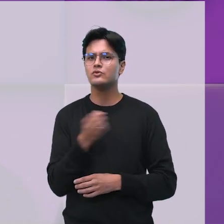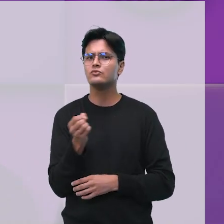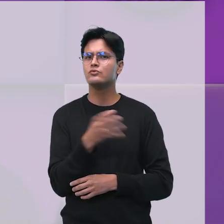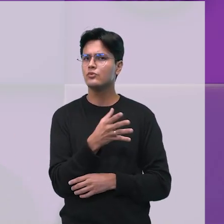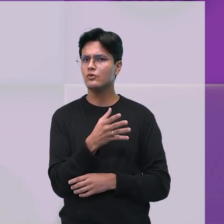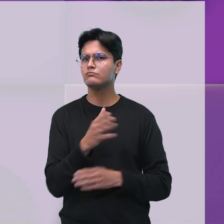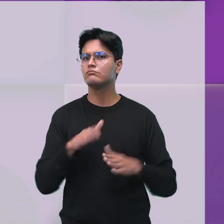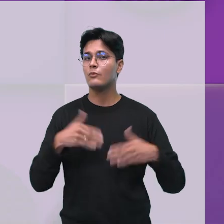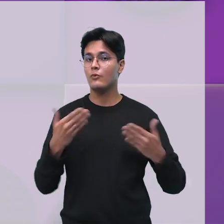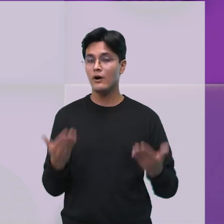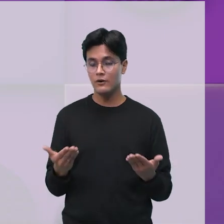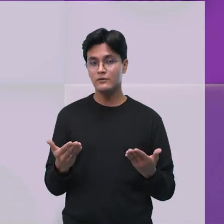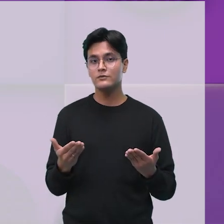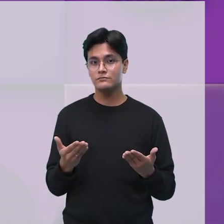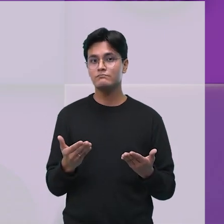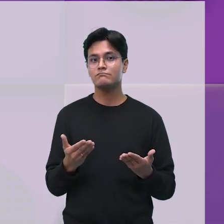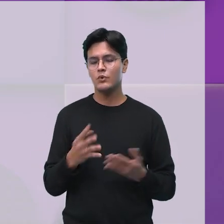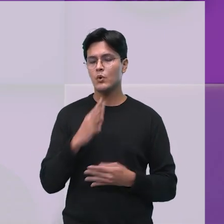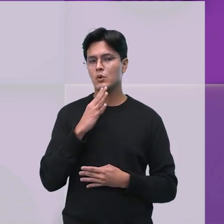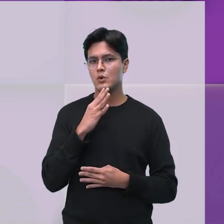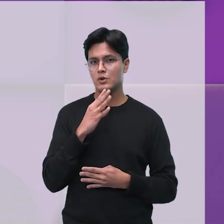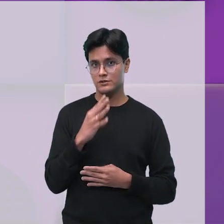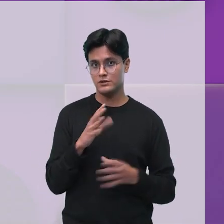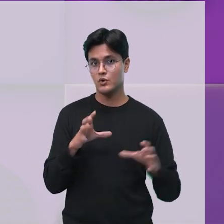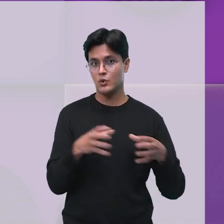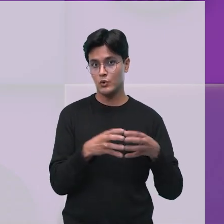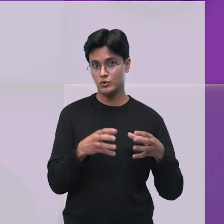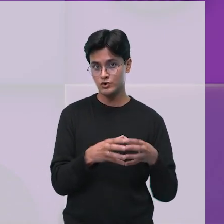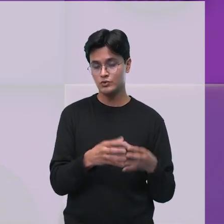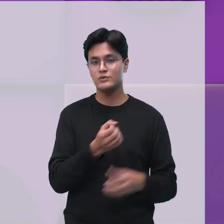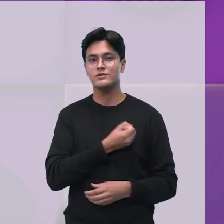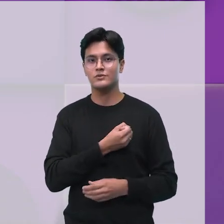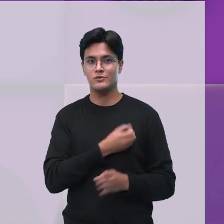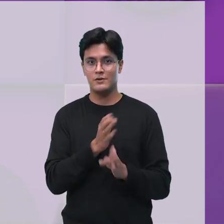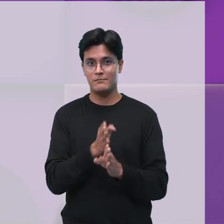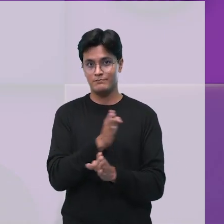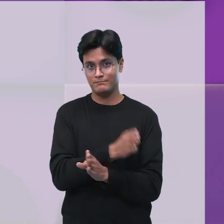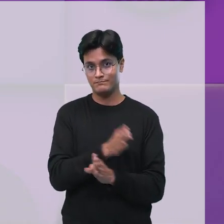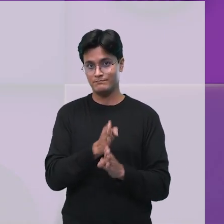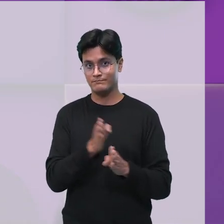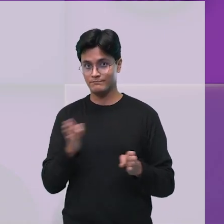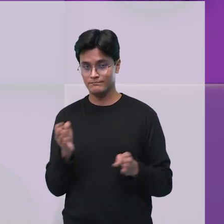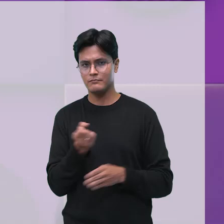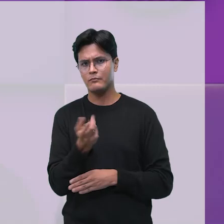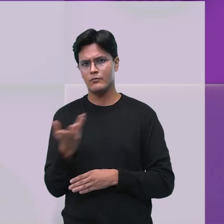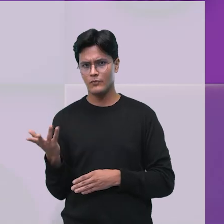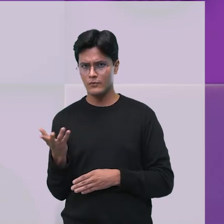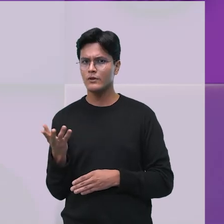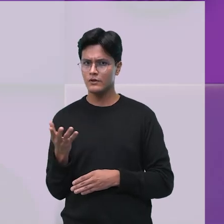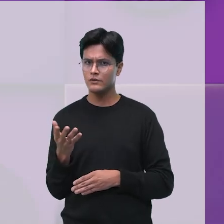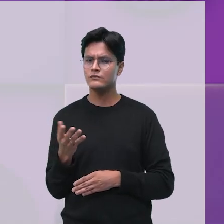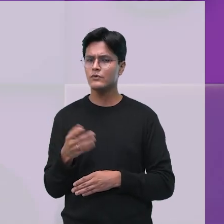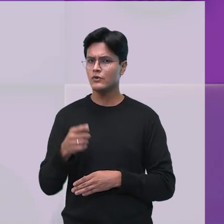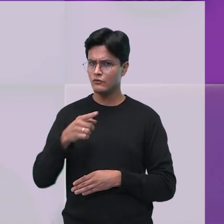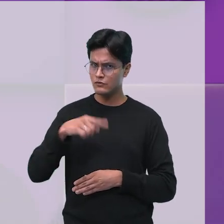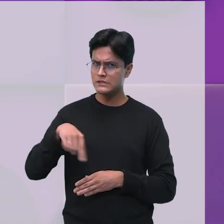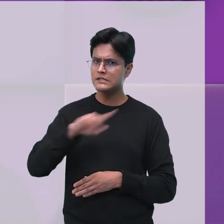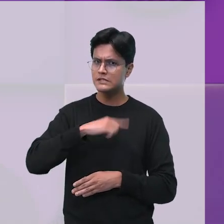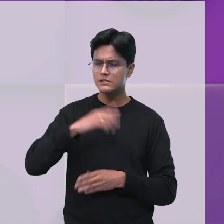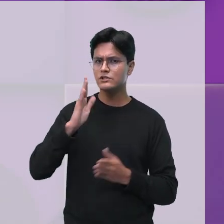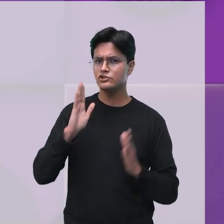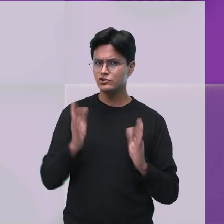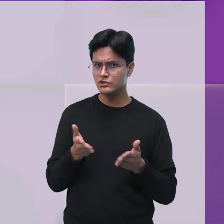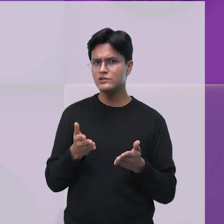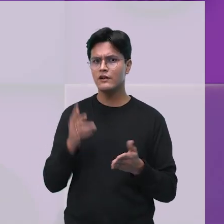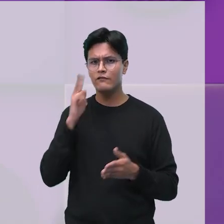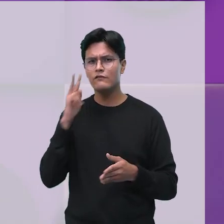é esse? É o famoso conjunto dos números inteiros. Eu tenho certeza que você já viu por aí números positivos e